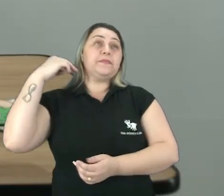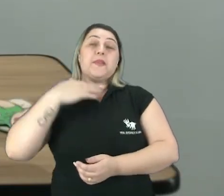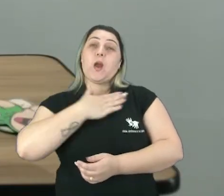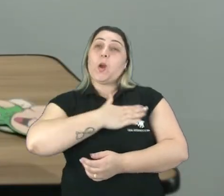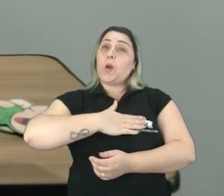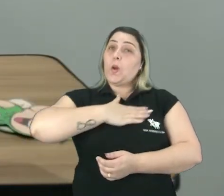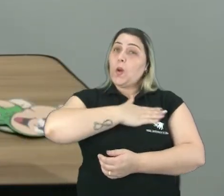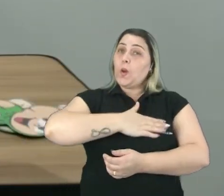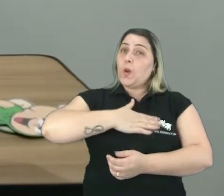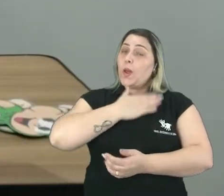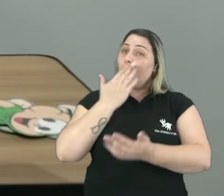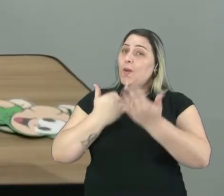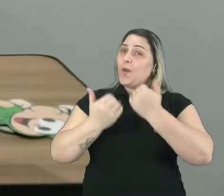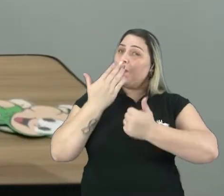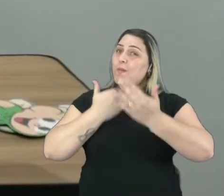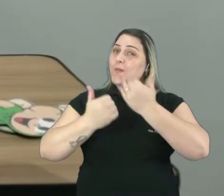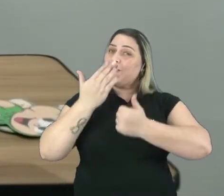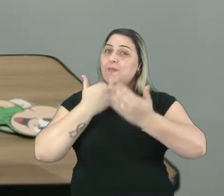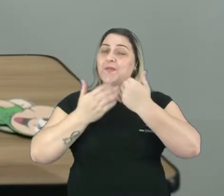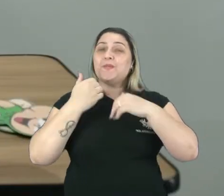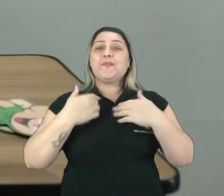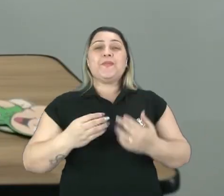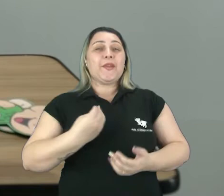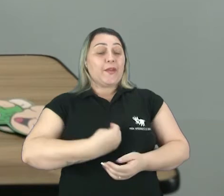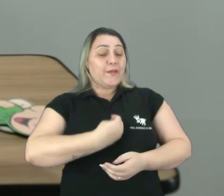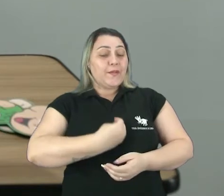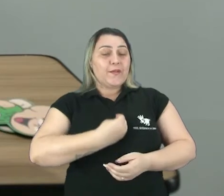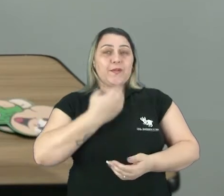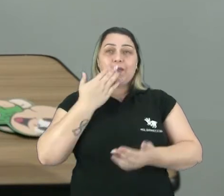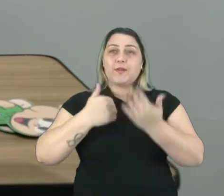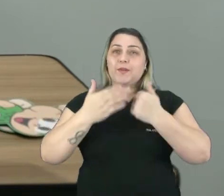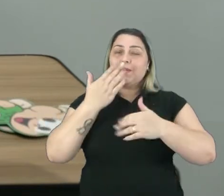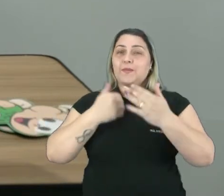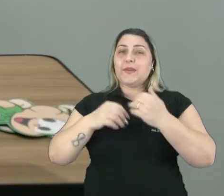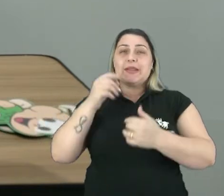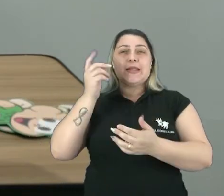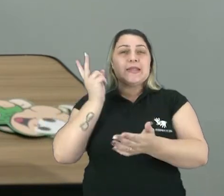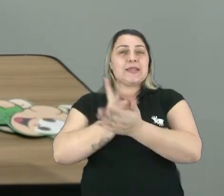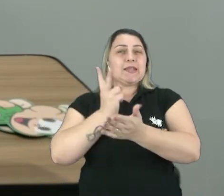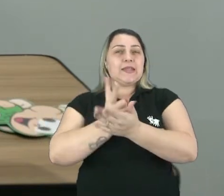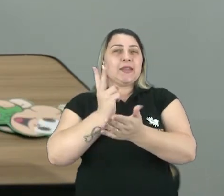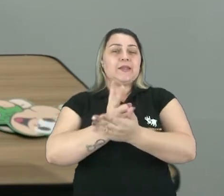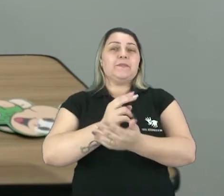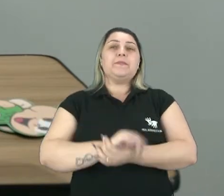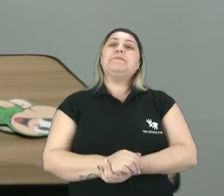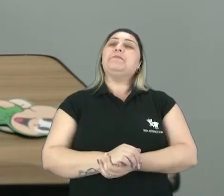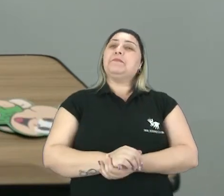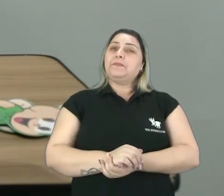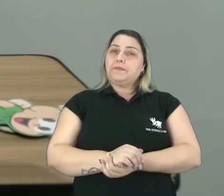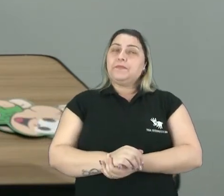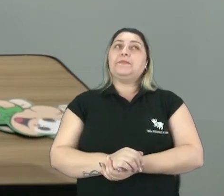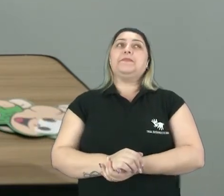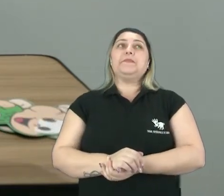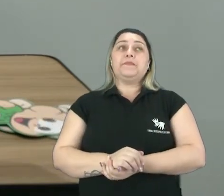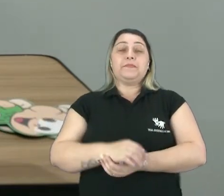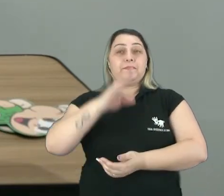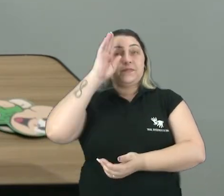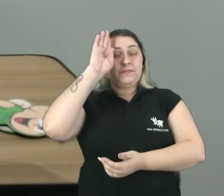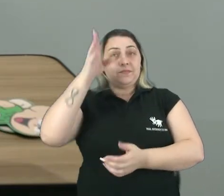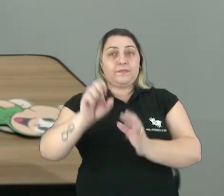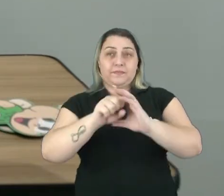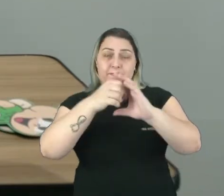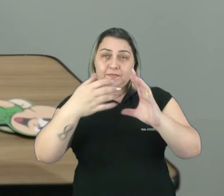Magali, ela gosta muito de comer. Ela vive comendo o tempo todo. Esta é uma